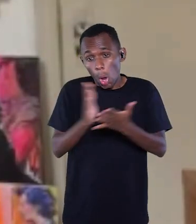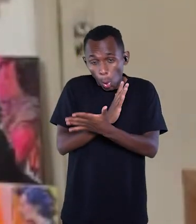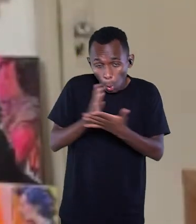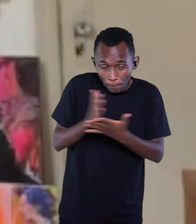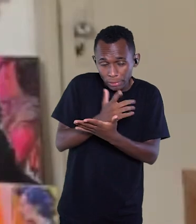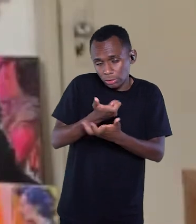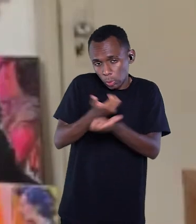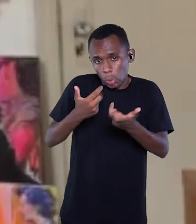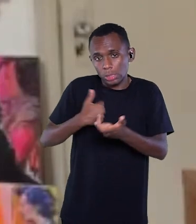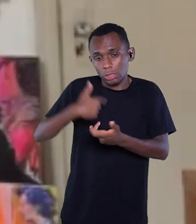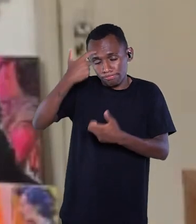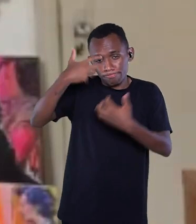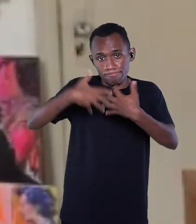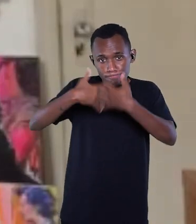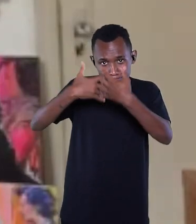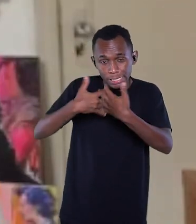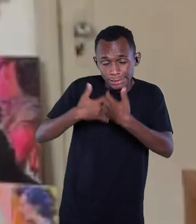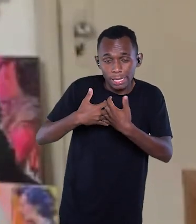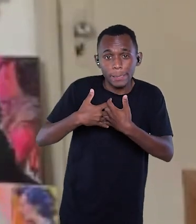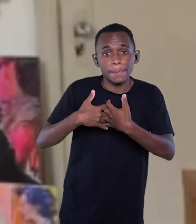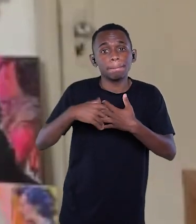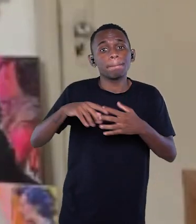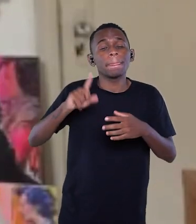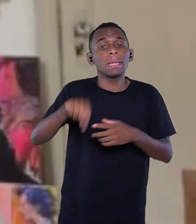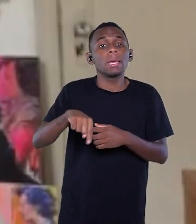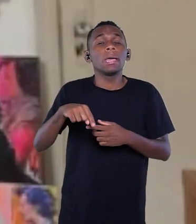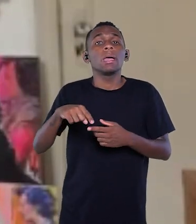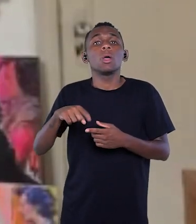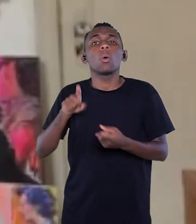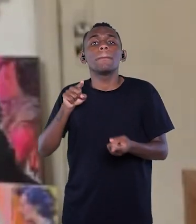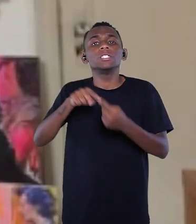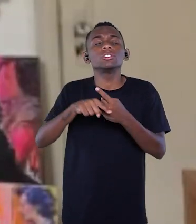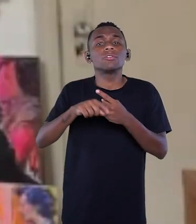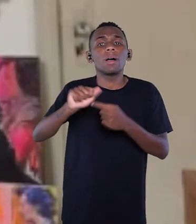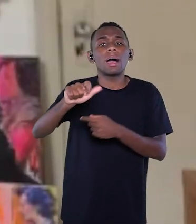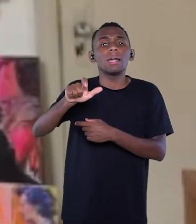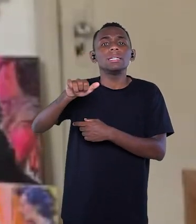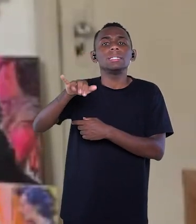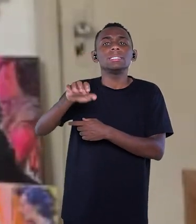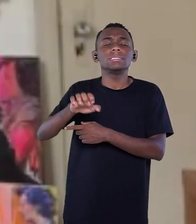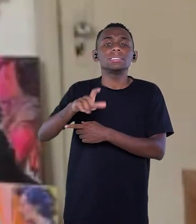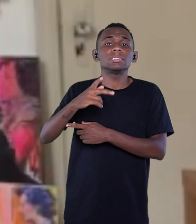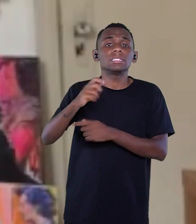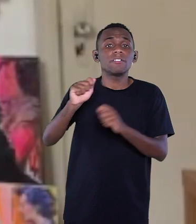coisas que me faz pensar isso é a ideia da Alice Walker, quando ela fala assim,